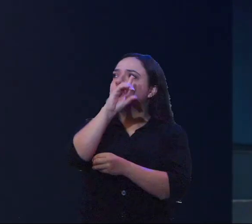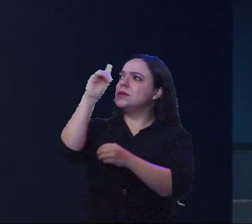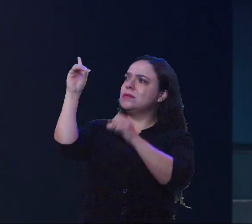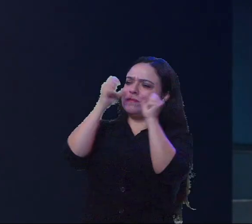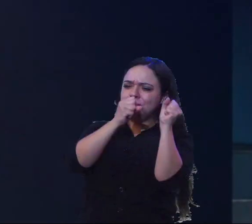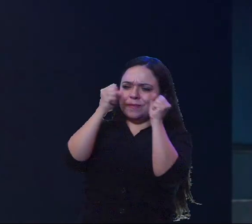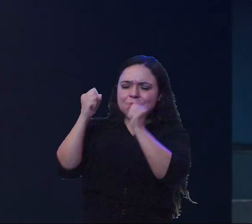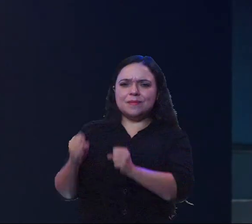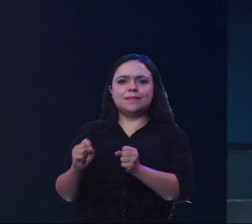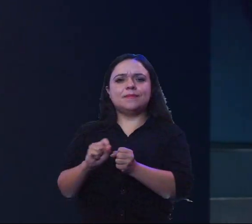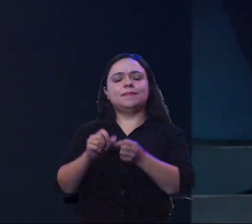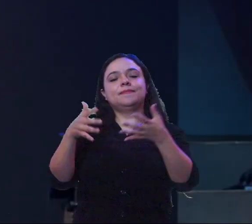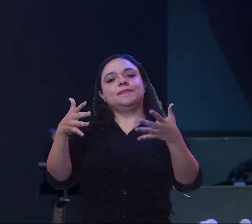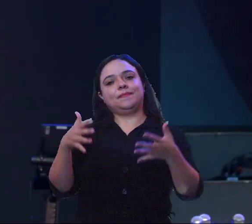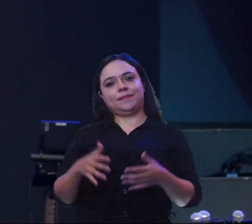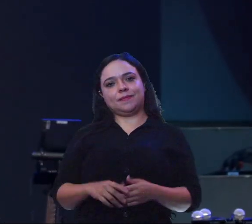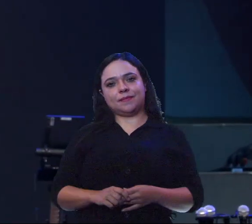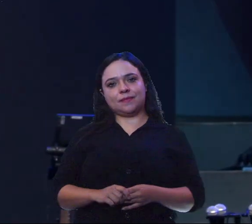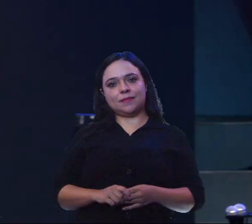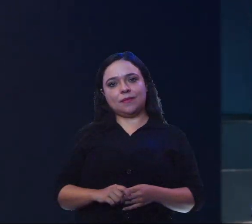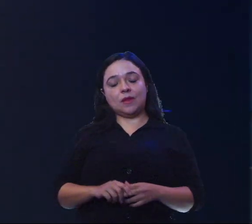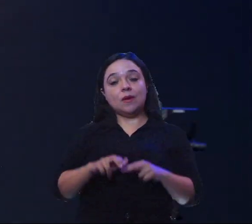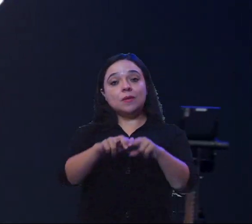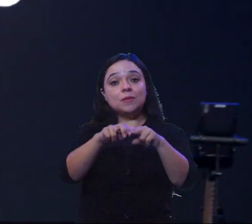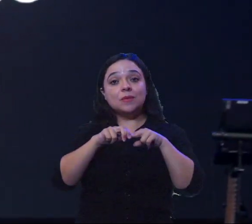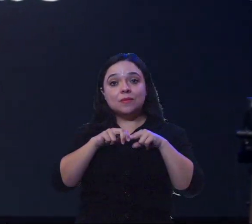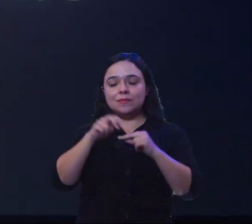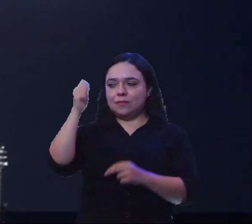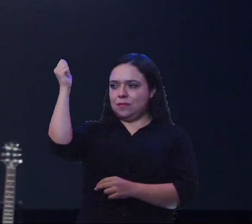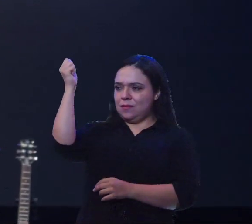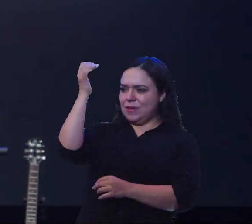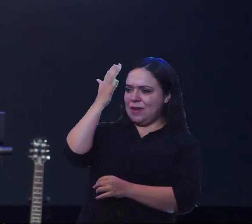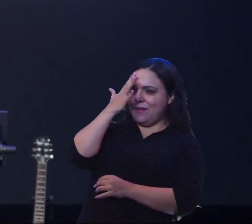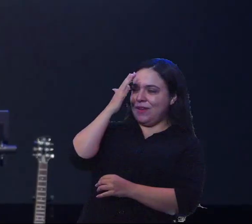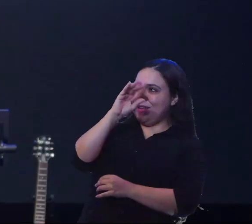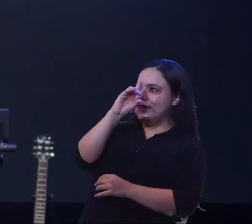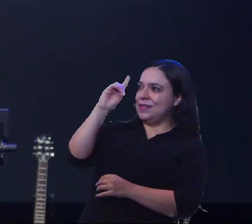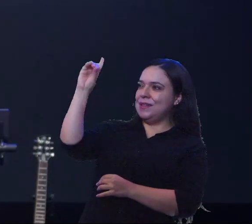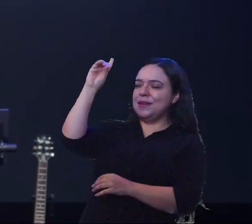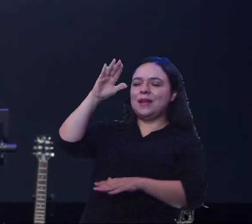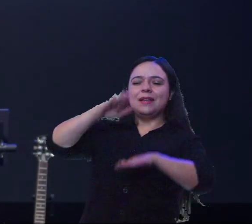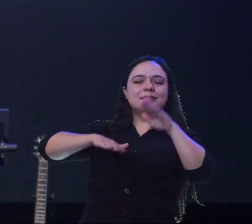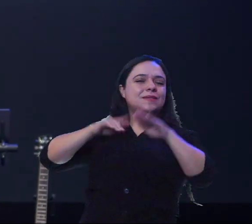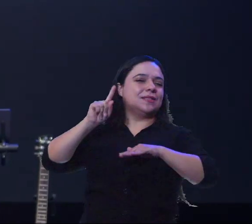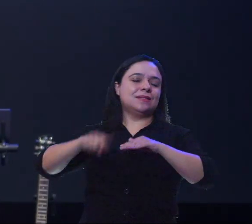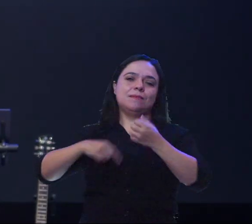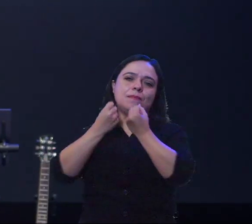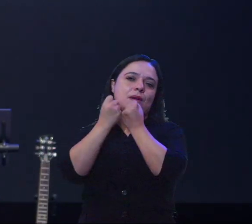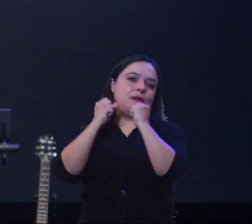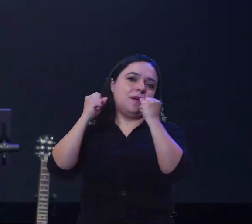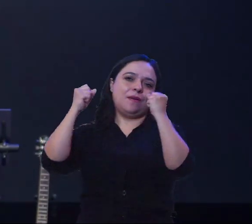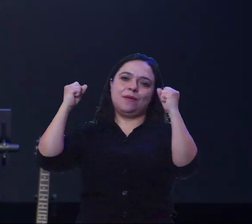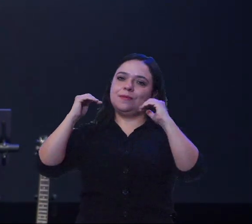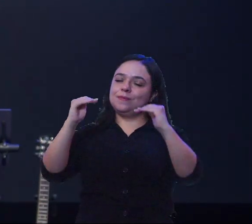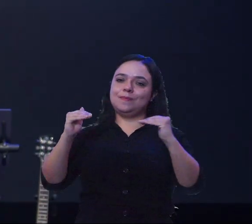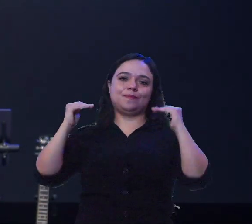acontecendo. Mas as revelações de Deus muitas vezes são complicadas e tão grandiosas que a gente